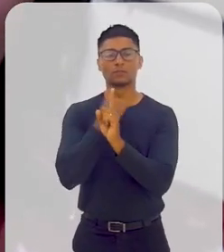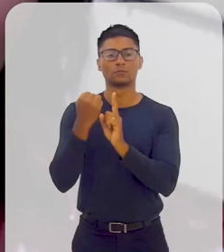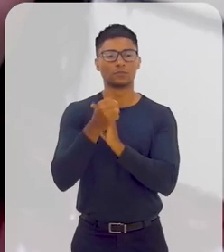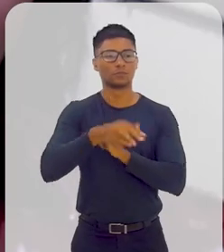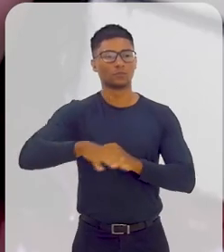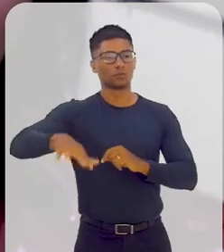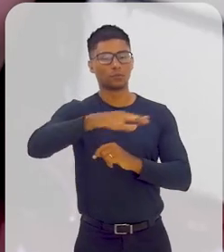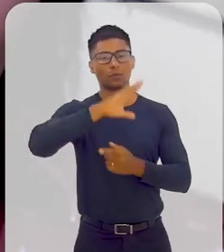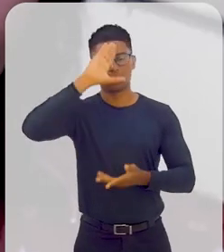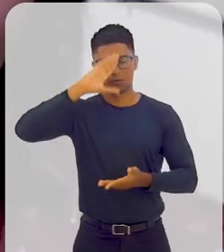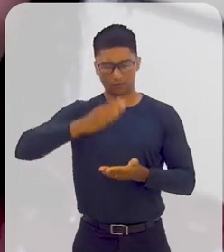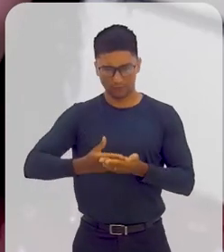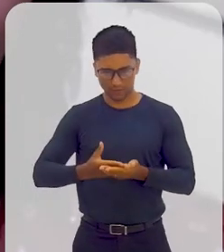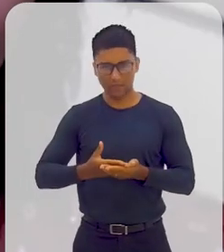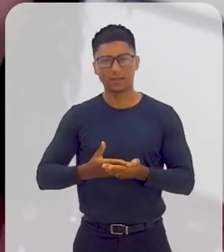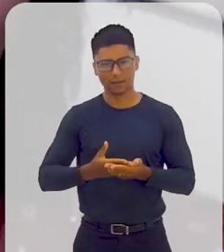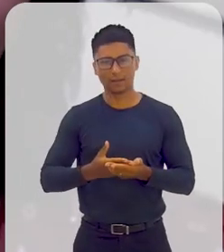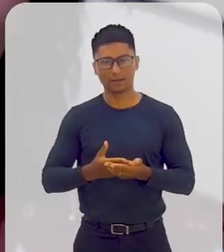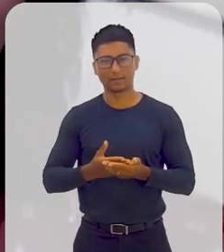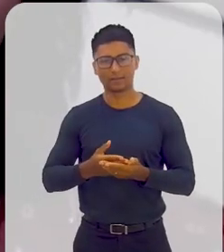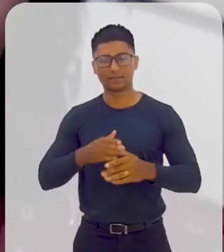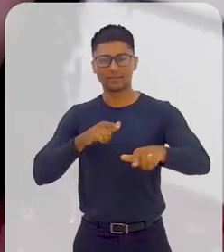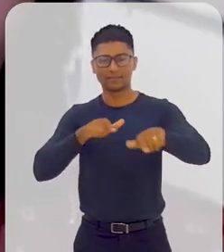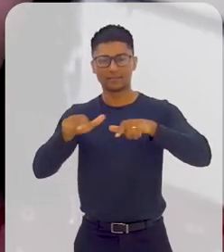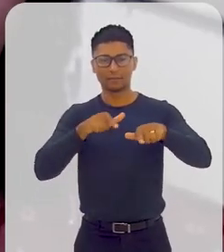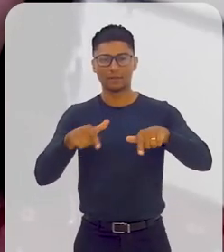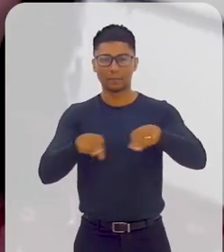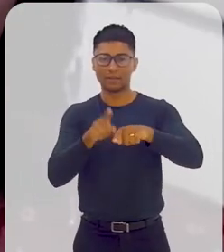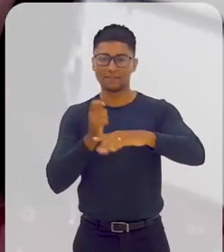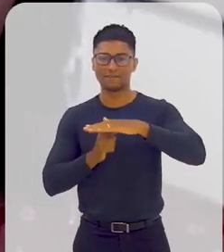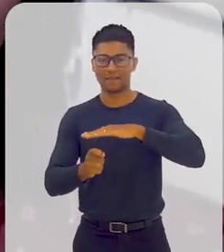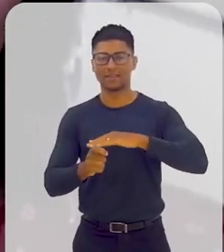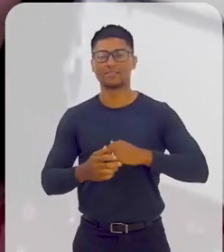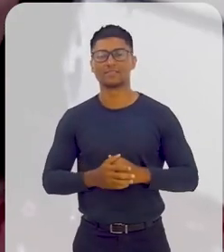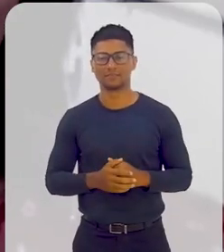uma sociedade que acredita no trabalho dela e investe no